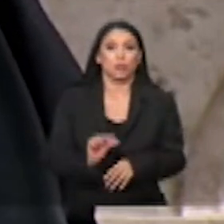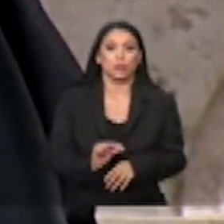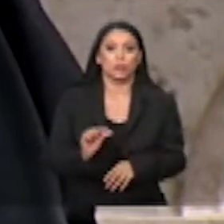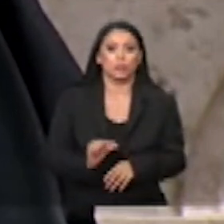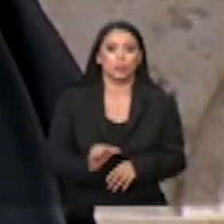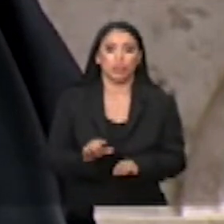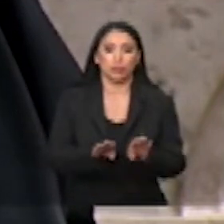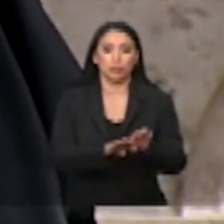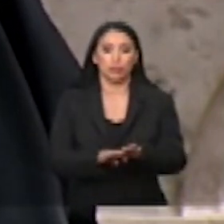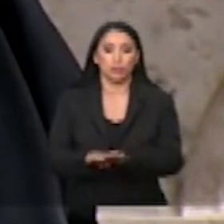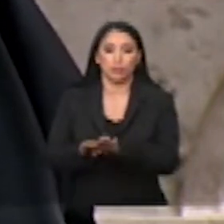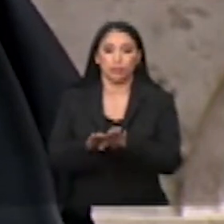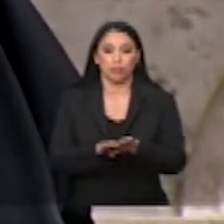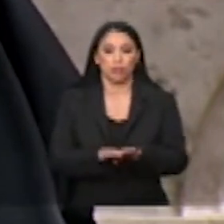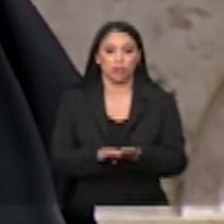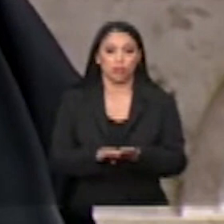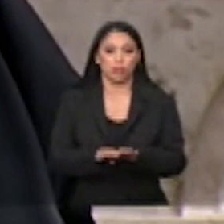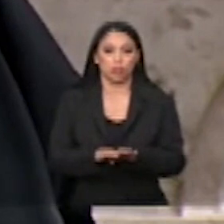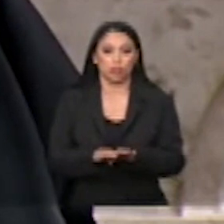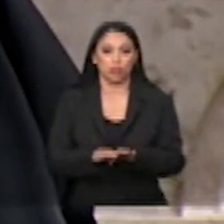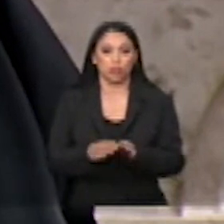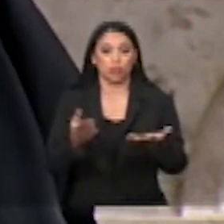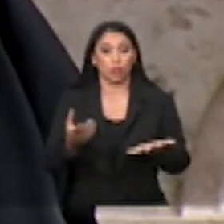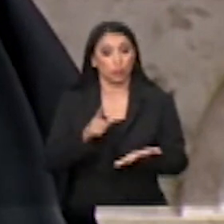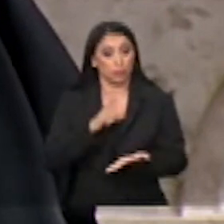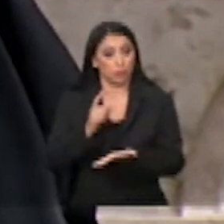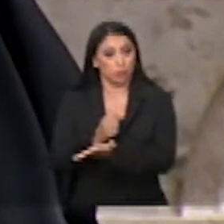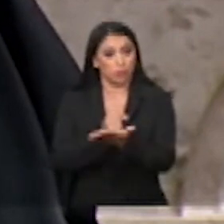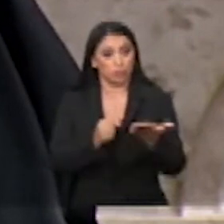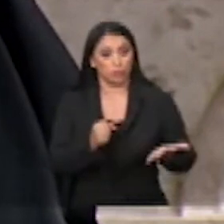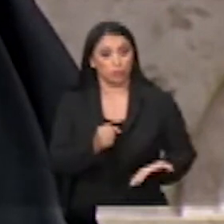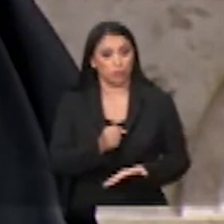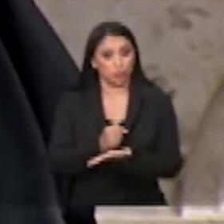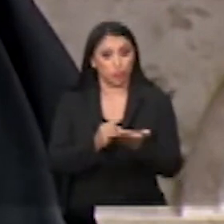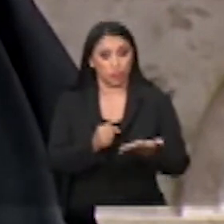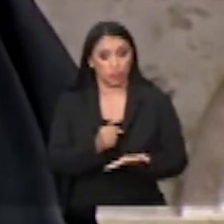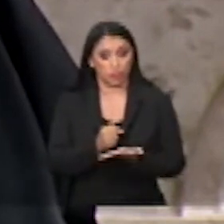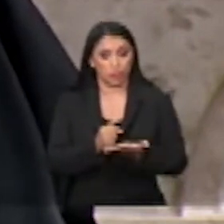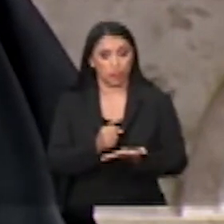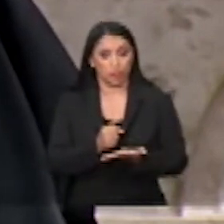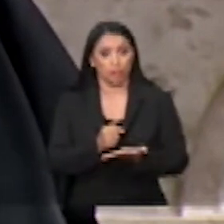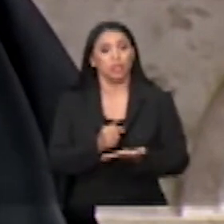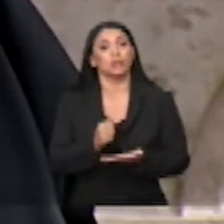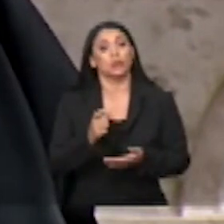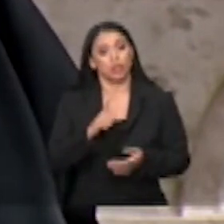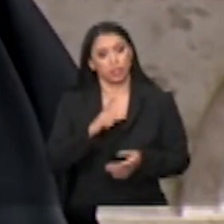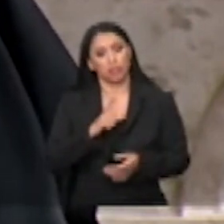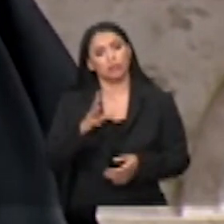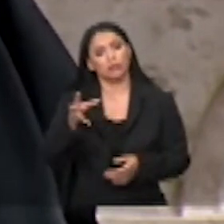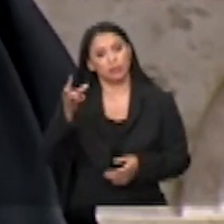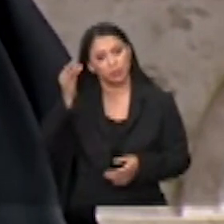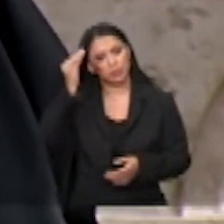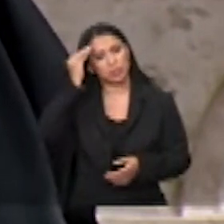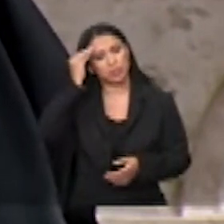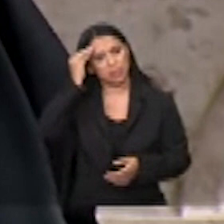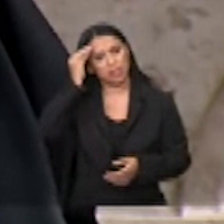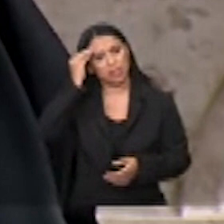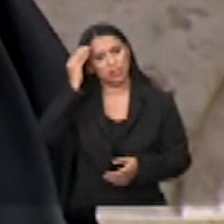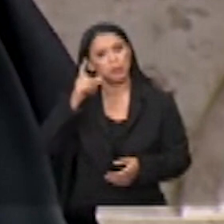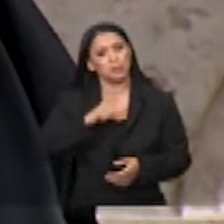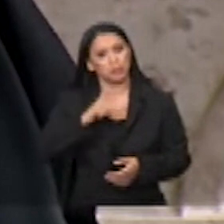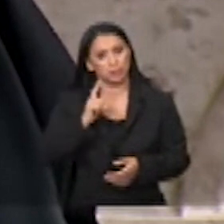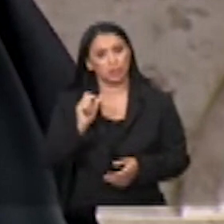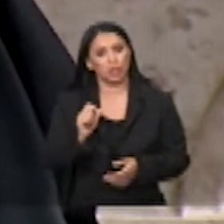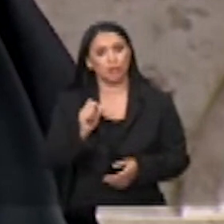torna iguais. Partindo desse fundamento, sem maniqueísmo, é que se poderá manter estável